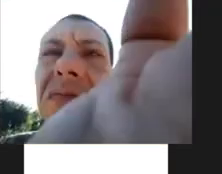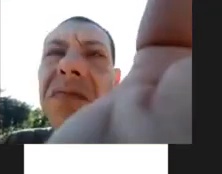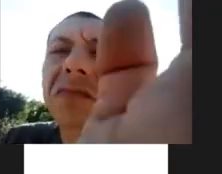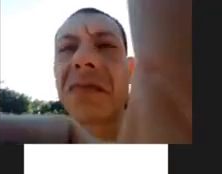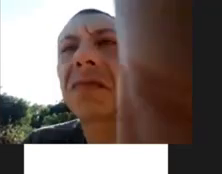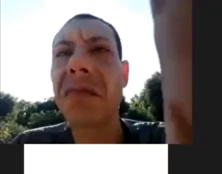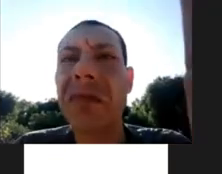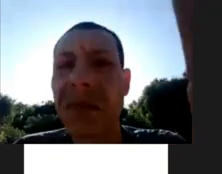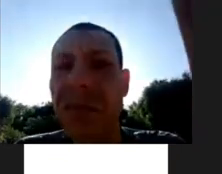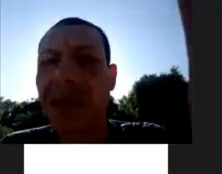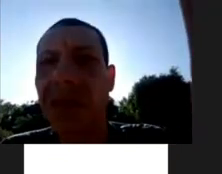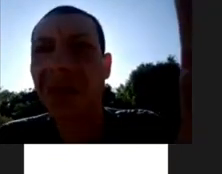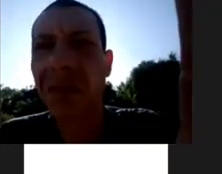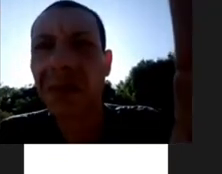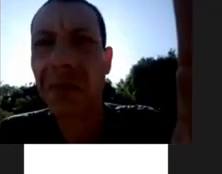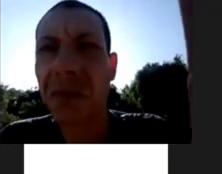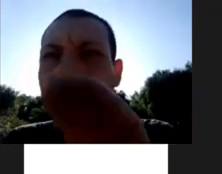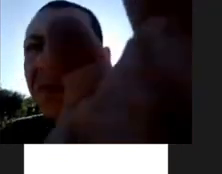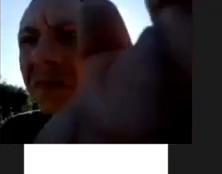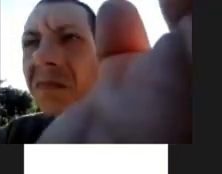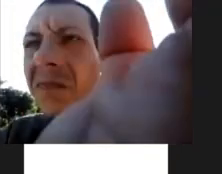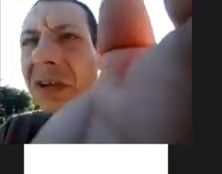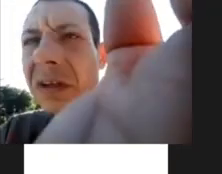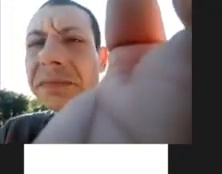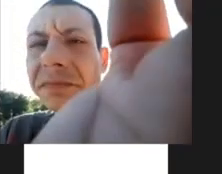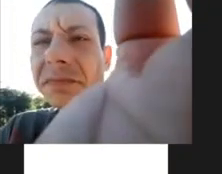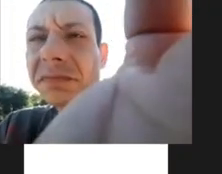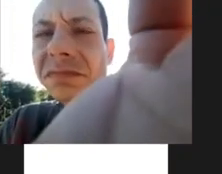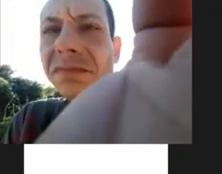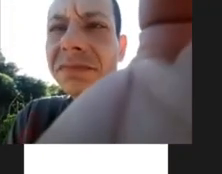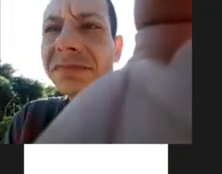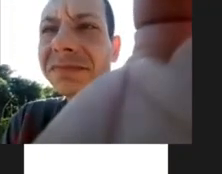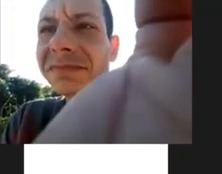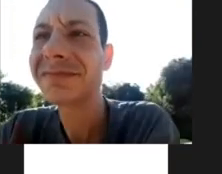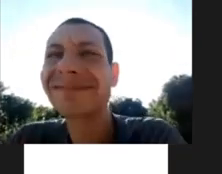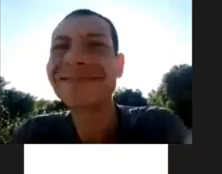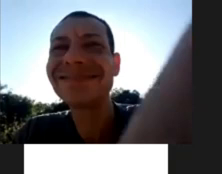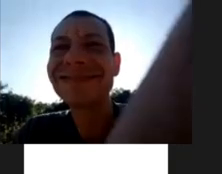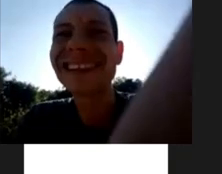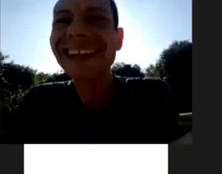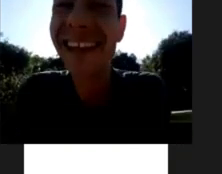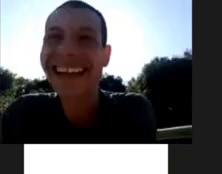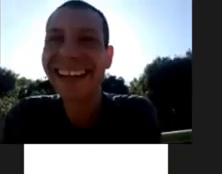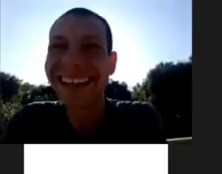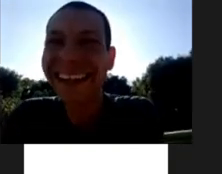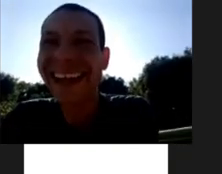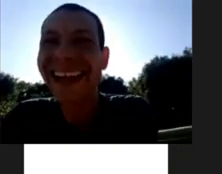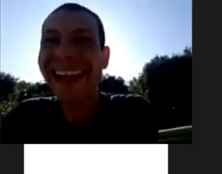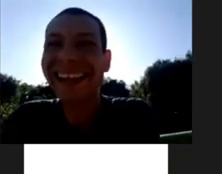nossa. Maravilha. É isso aí, Pepe, você tem um perfil terapêutico fantástico, cara.